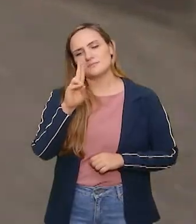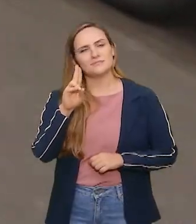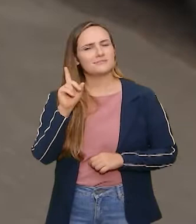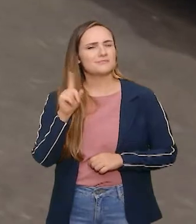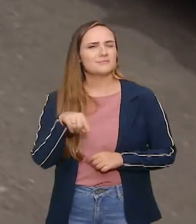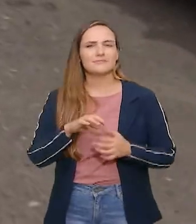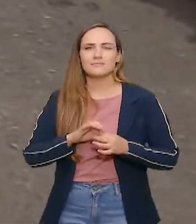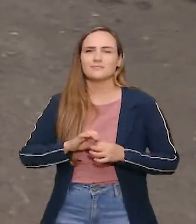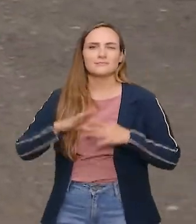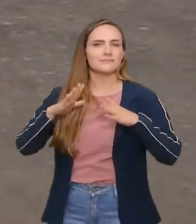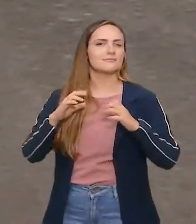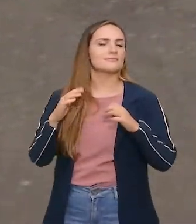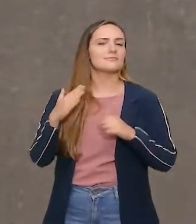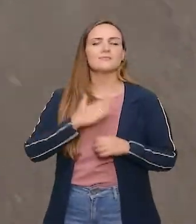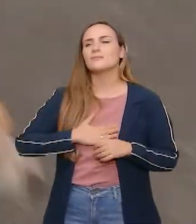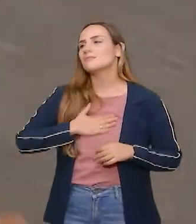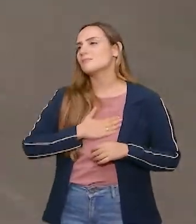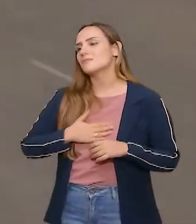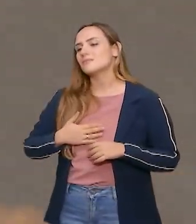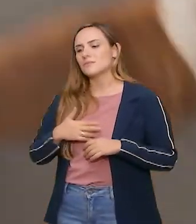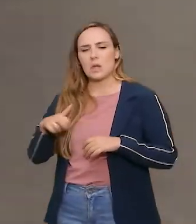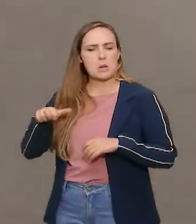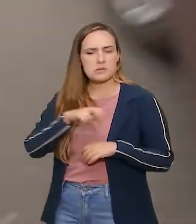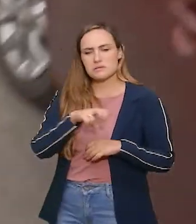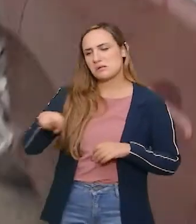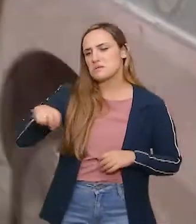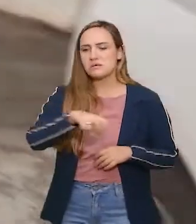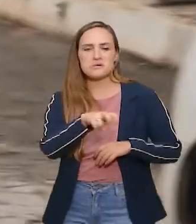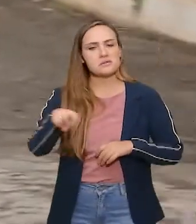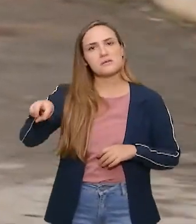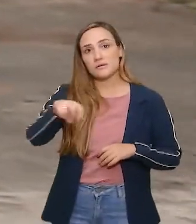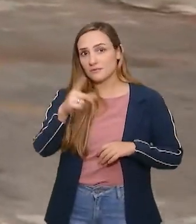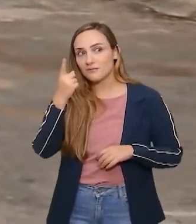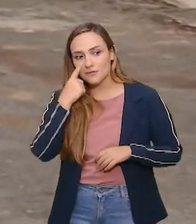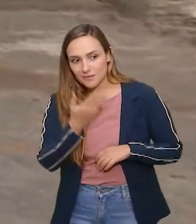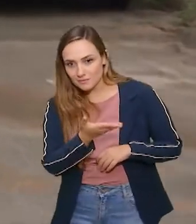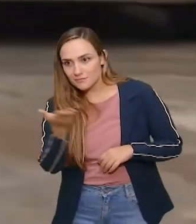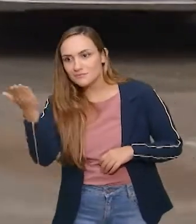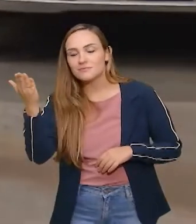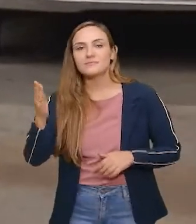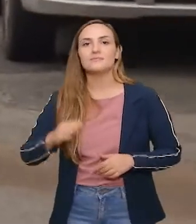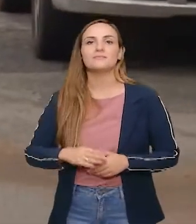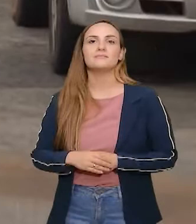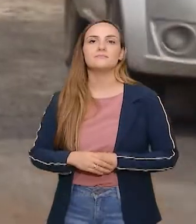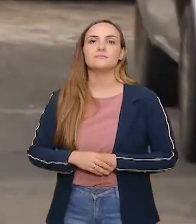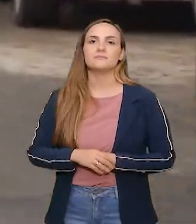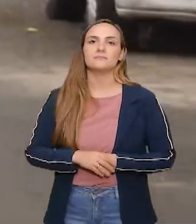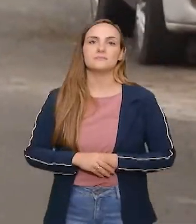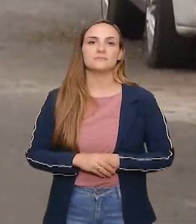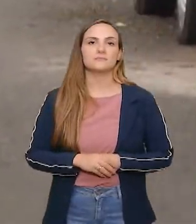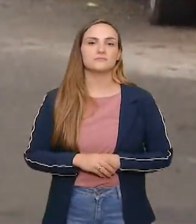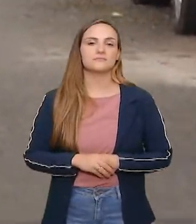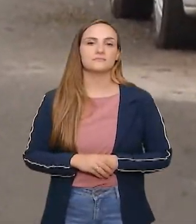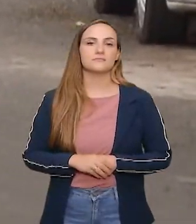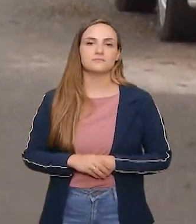Catu é bicho solto, livre, adora correr por aí. E ele vai embora, olha lá.